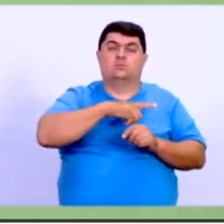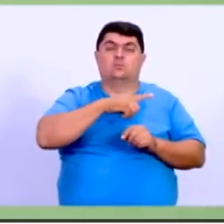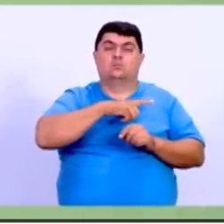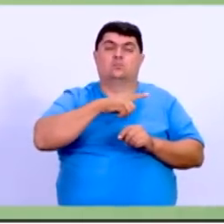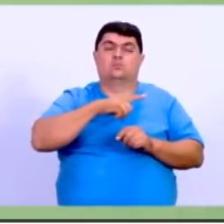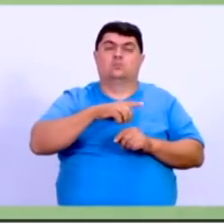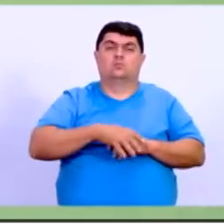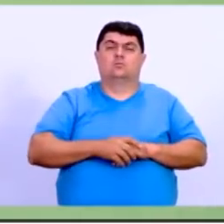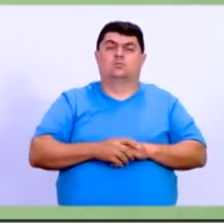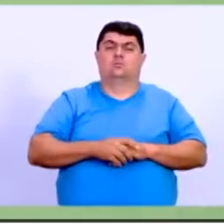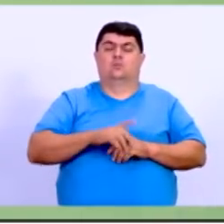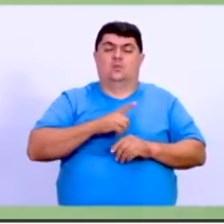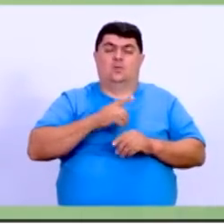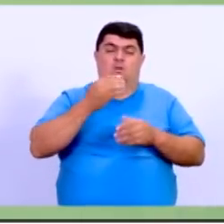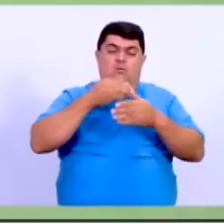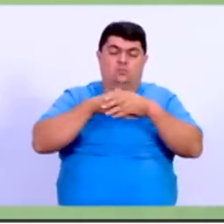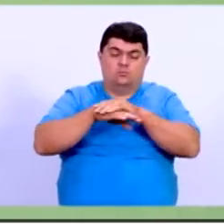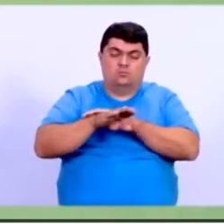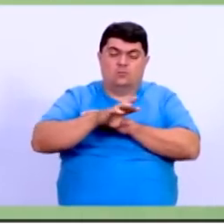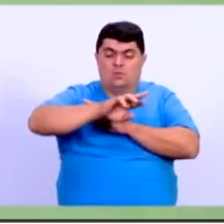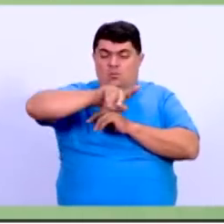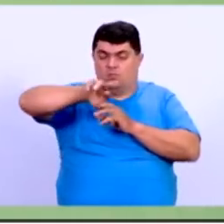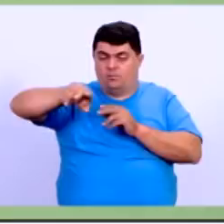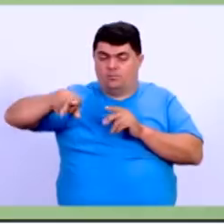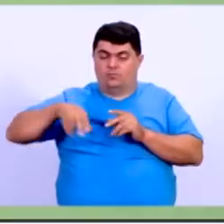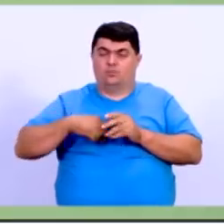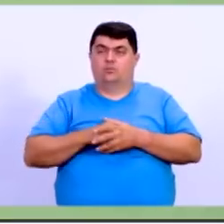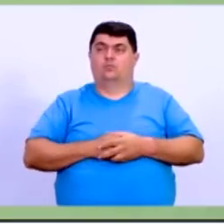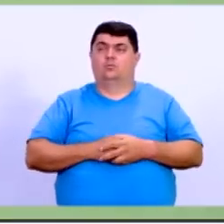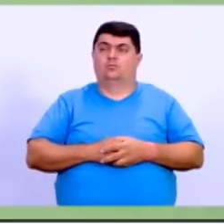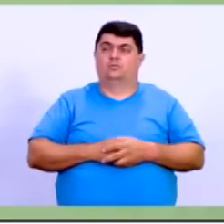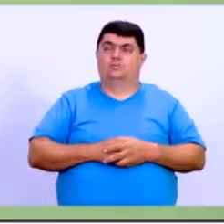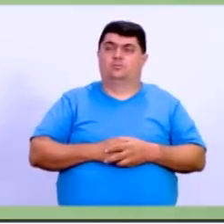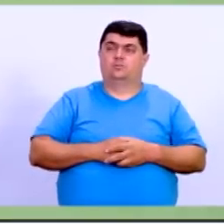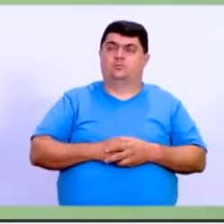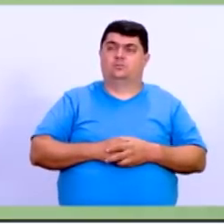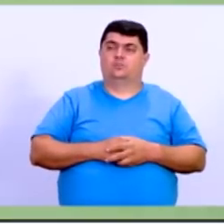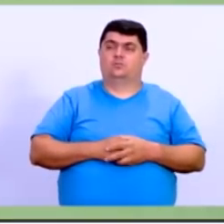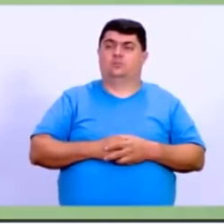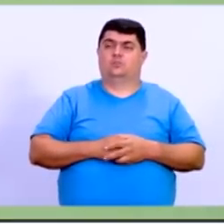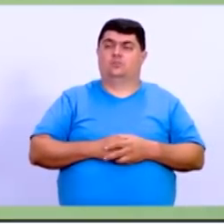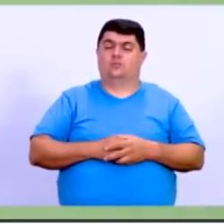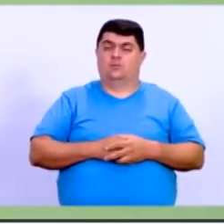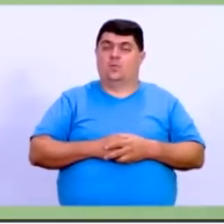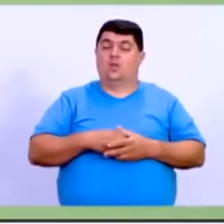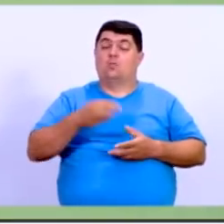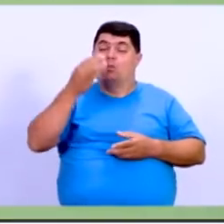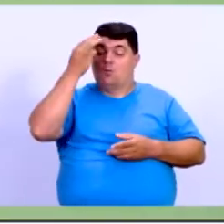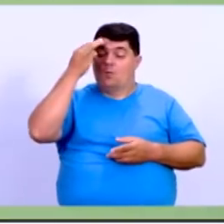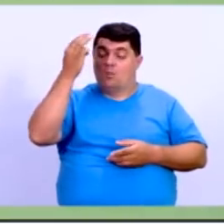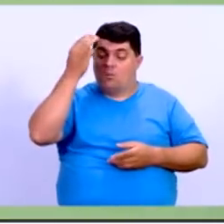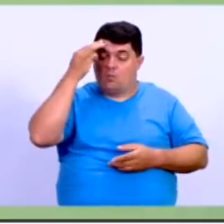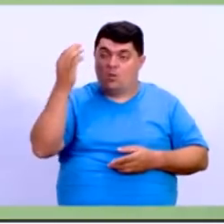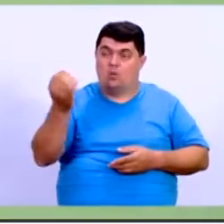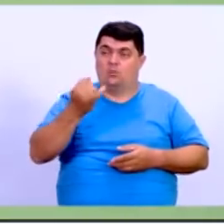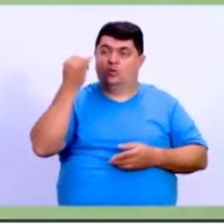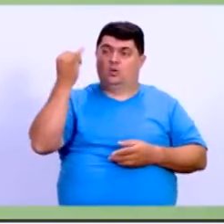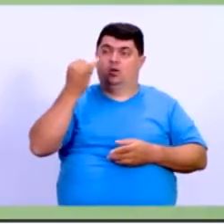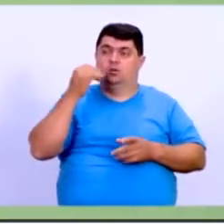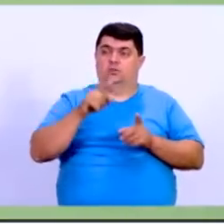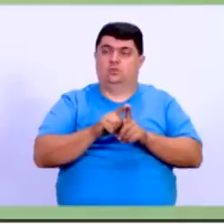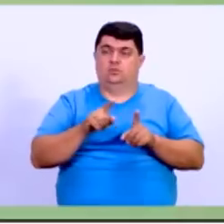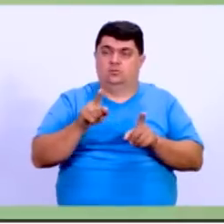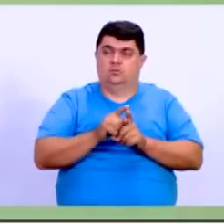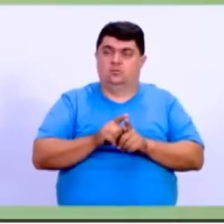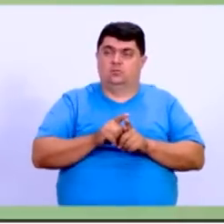né, de armazenamento com relação ao HD, né? Maior capacidade de memória, de processamento ali de memória RAM,